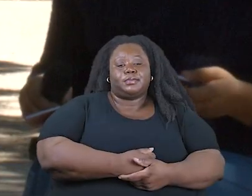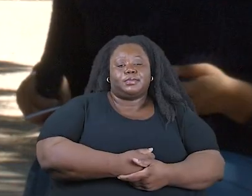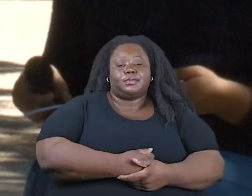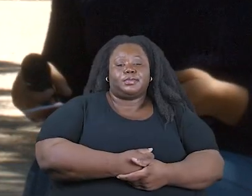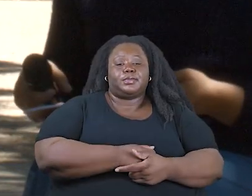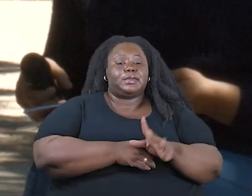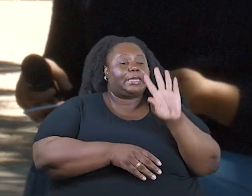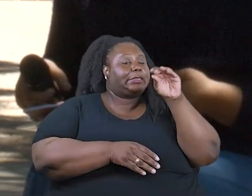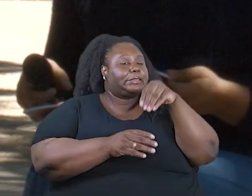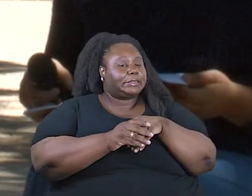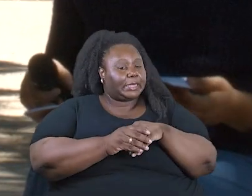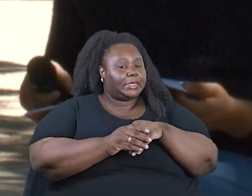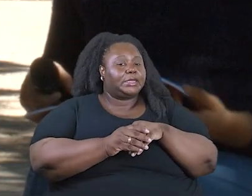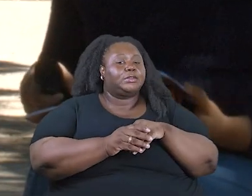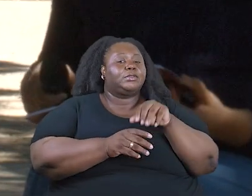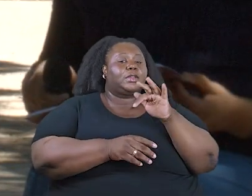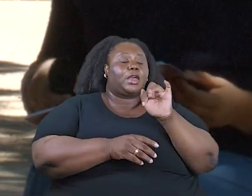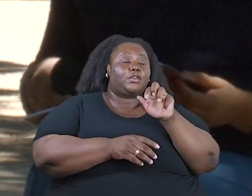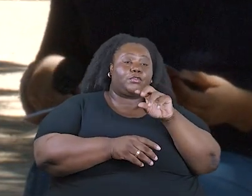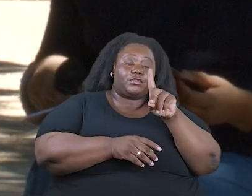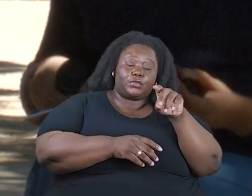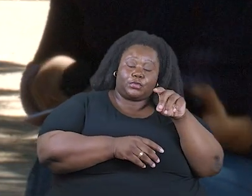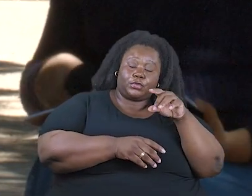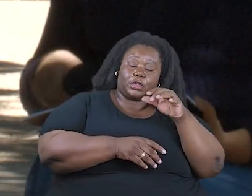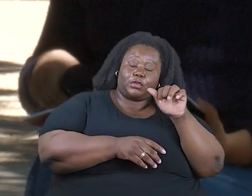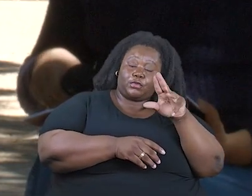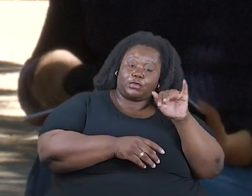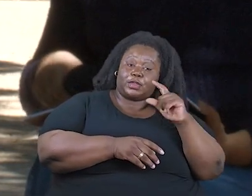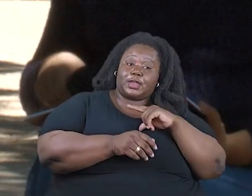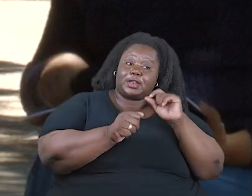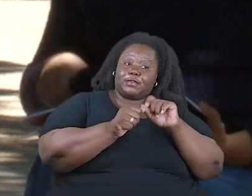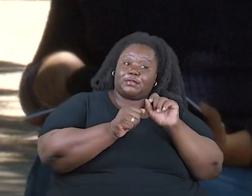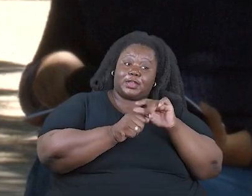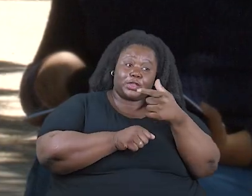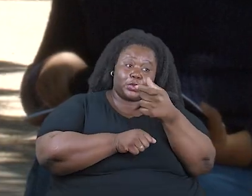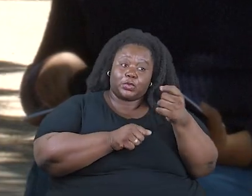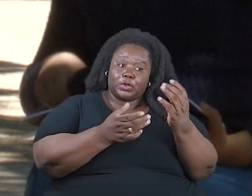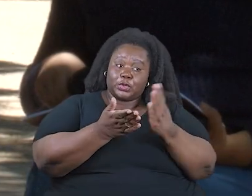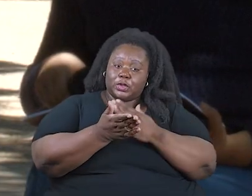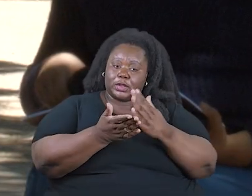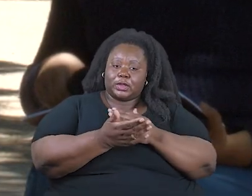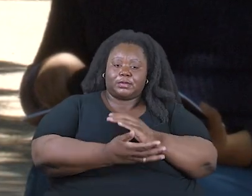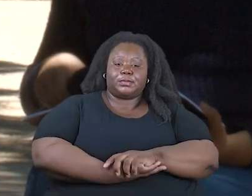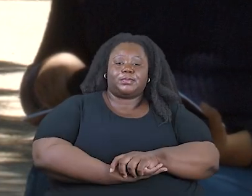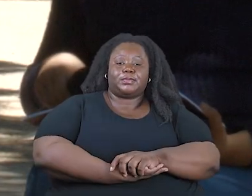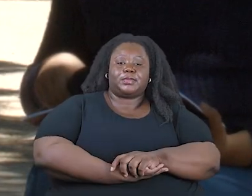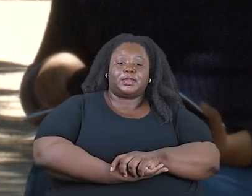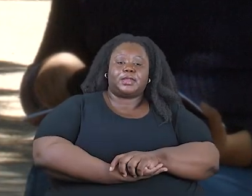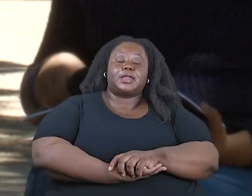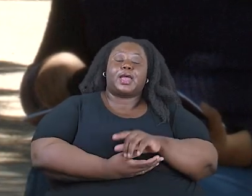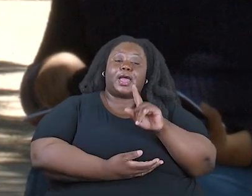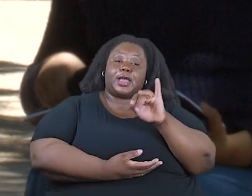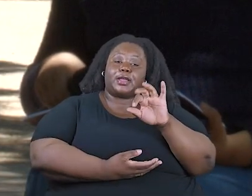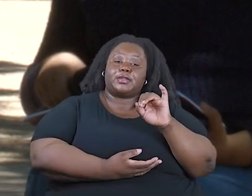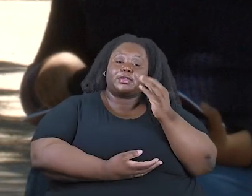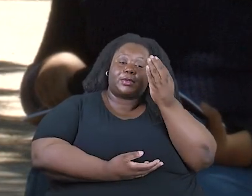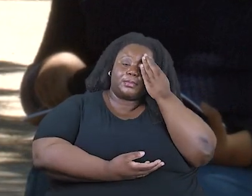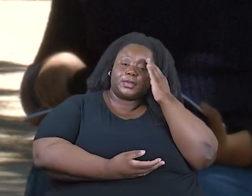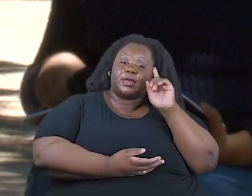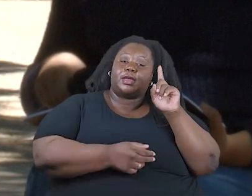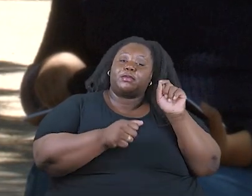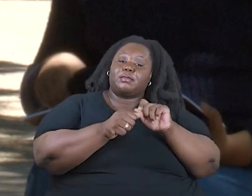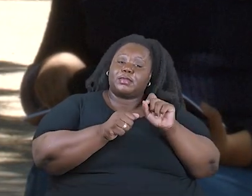na Fundação Joaquim Nabuco. Então ele fez 200 cópias do livro. Essas edições pirata, justamente pelo esse modo